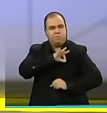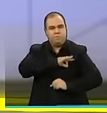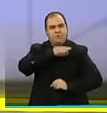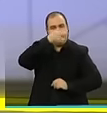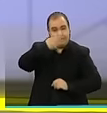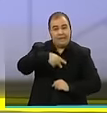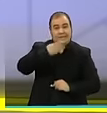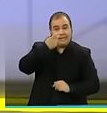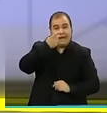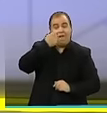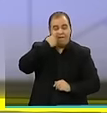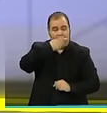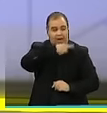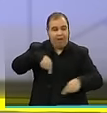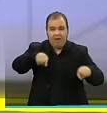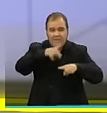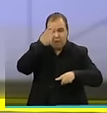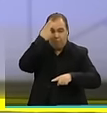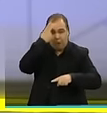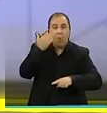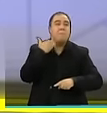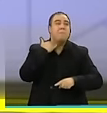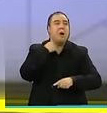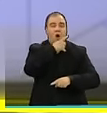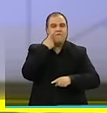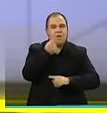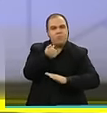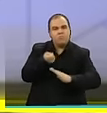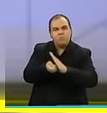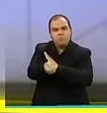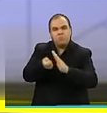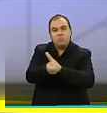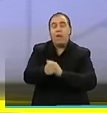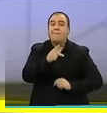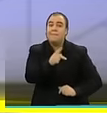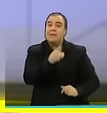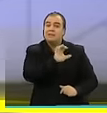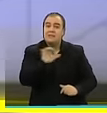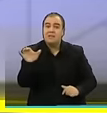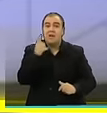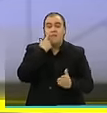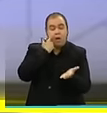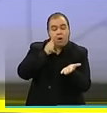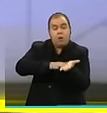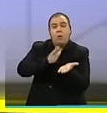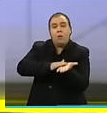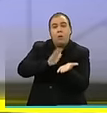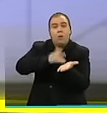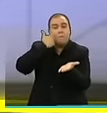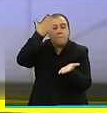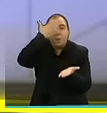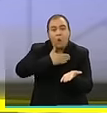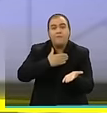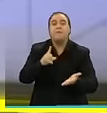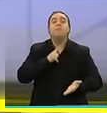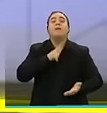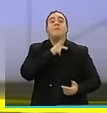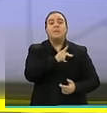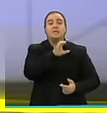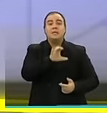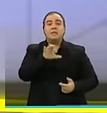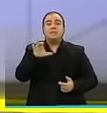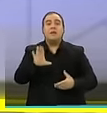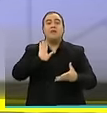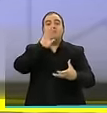no interior de São Paulo... Mano, o fonoaudiólogo mais competente do mundo. Cadê a gagueira do Datena? Eu quero esse fonoaudiólogo para mim. Na